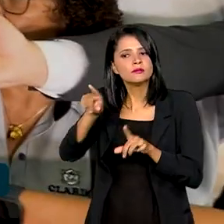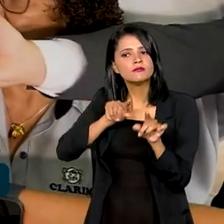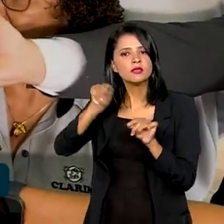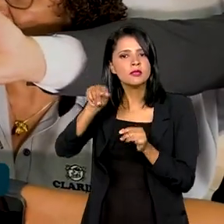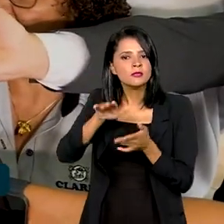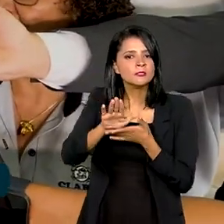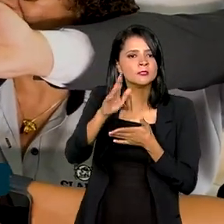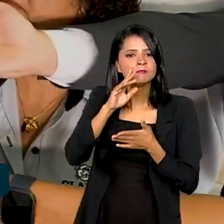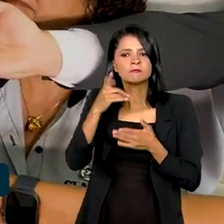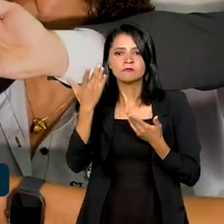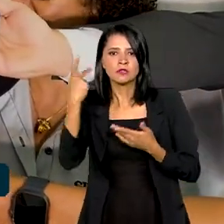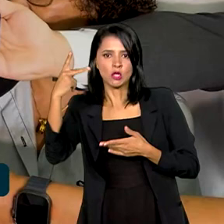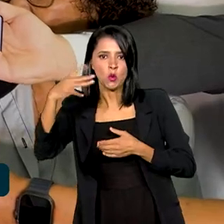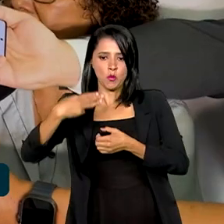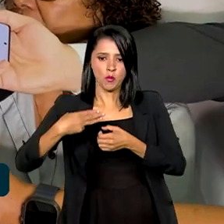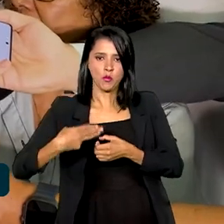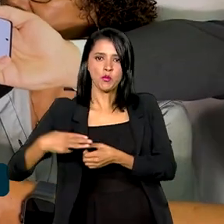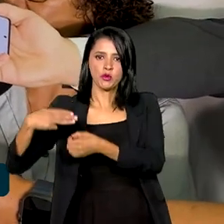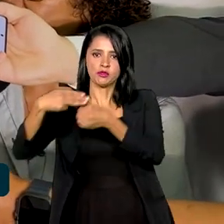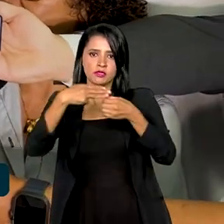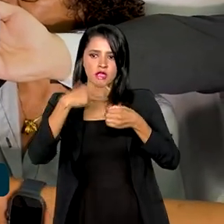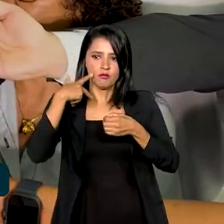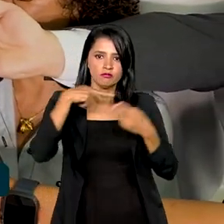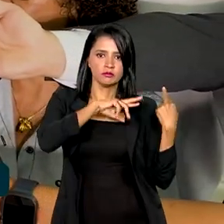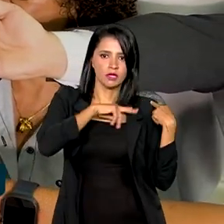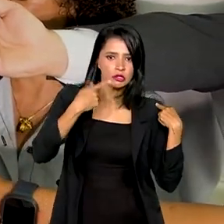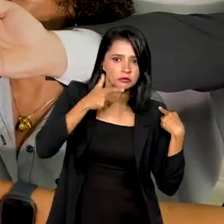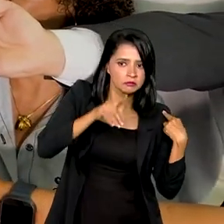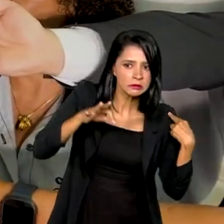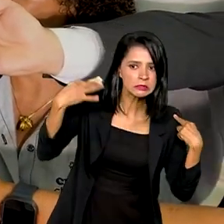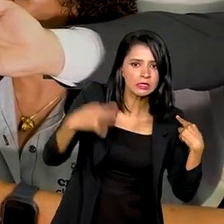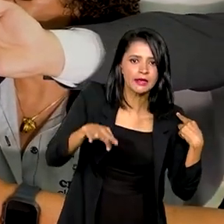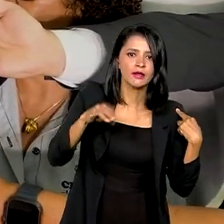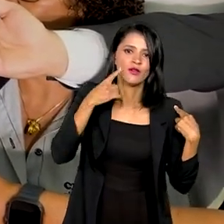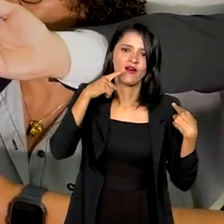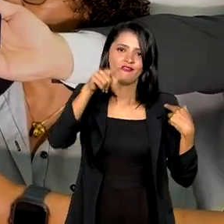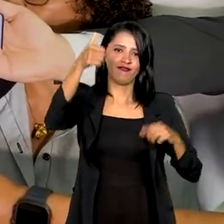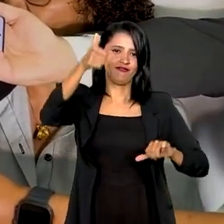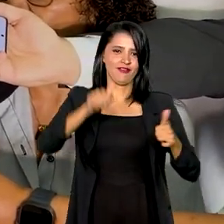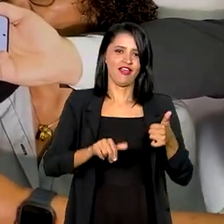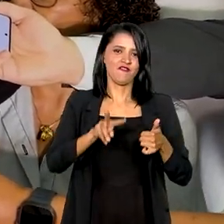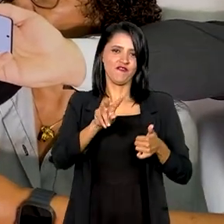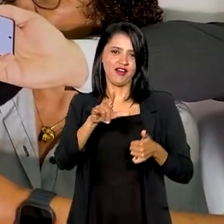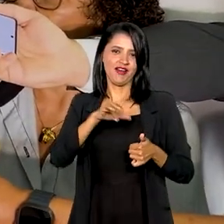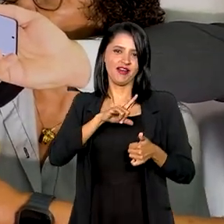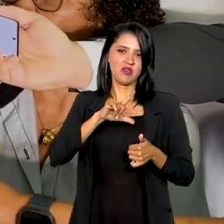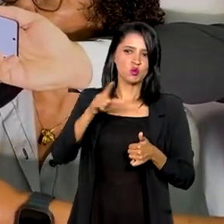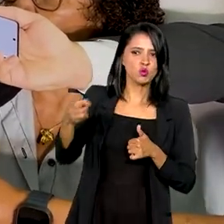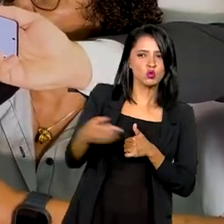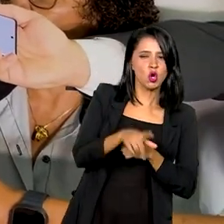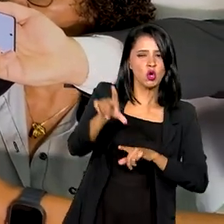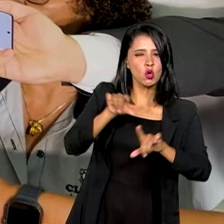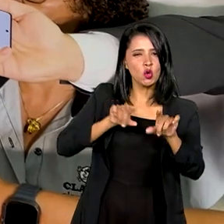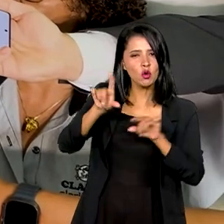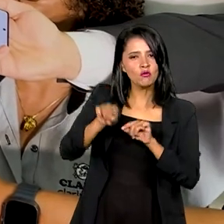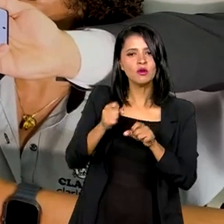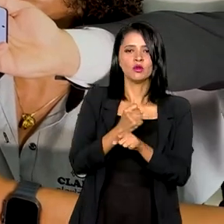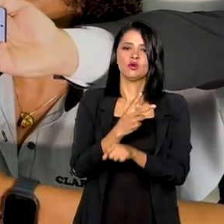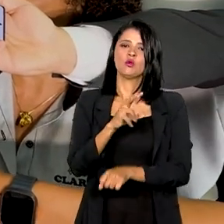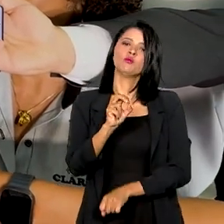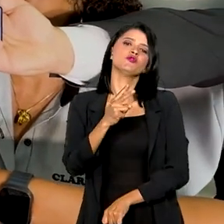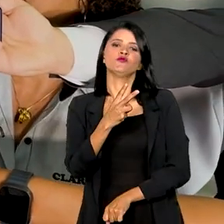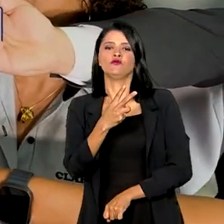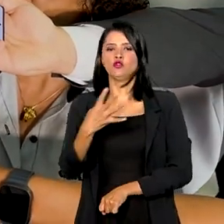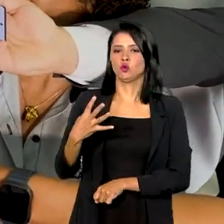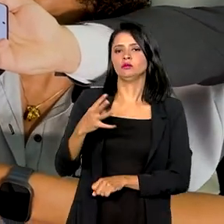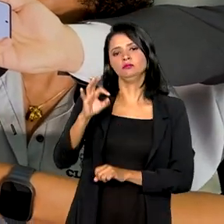saber se os municípios cumpriram com as suas obrigações, porque aí nós vamos avaliar se vai haver uma nova seleção ainda em 2024,